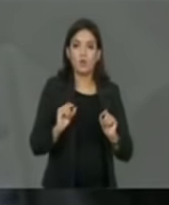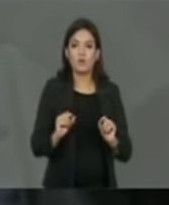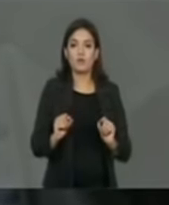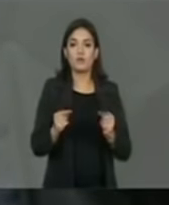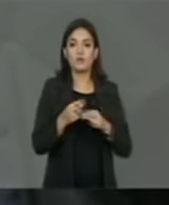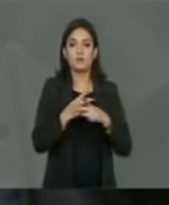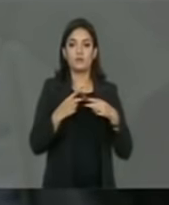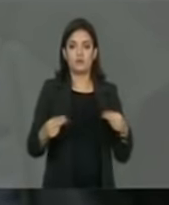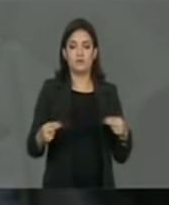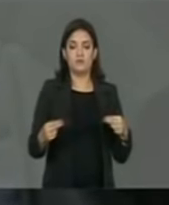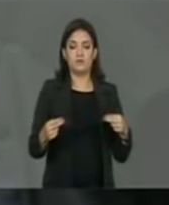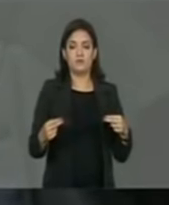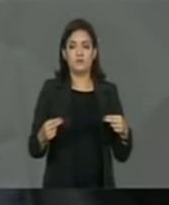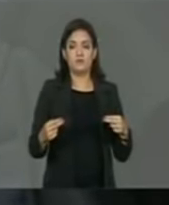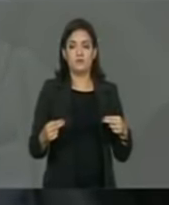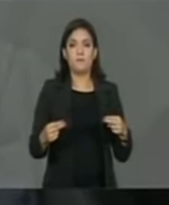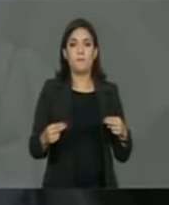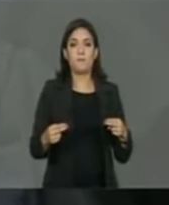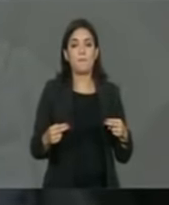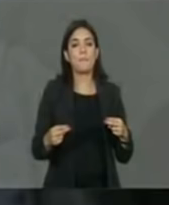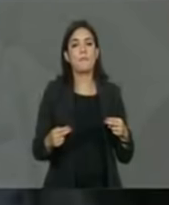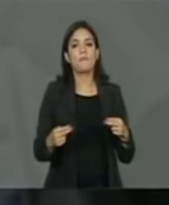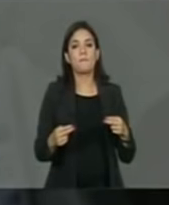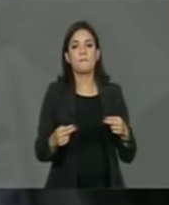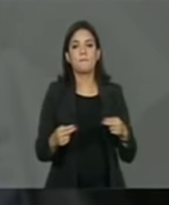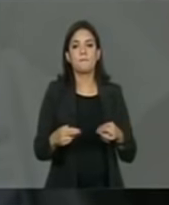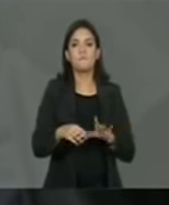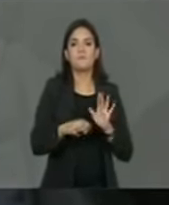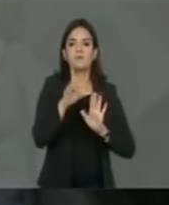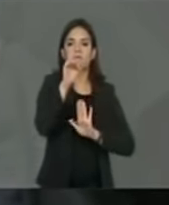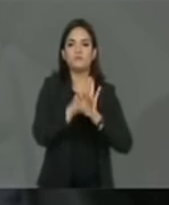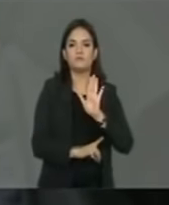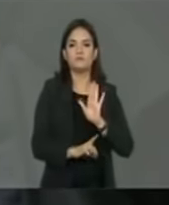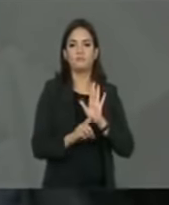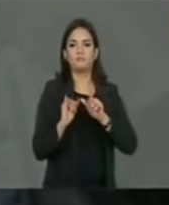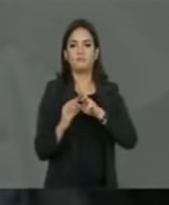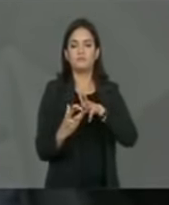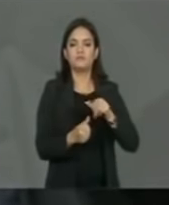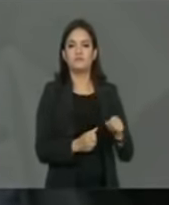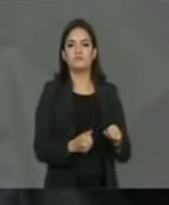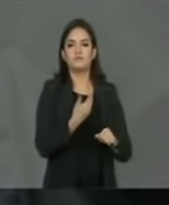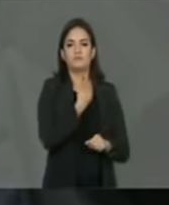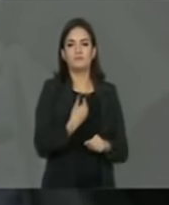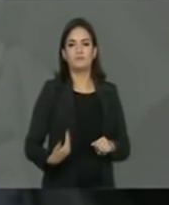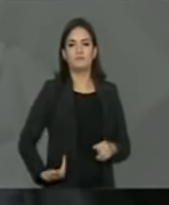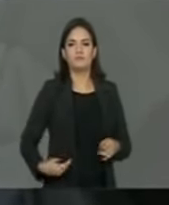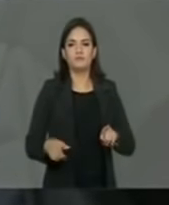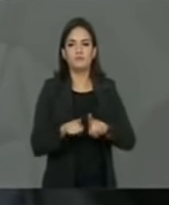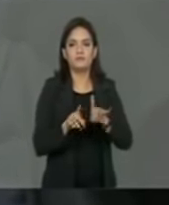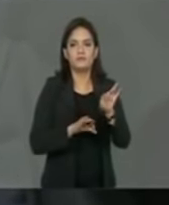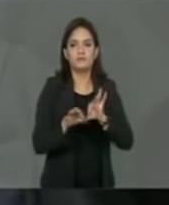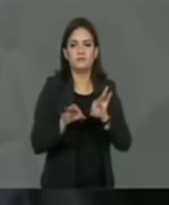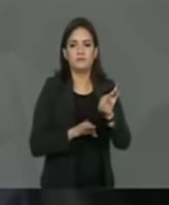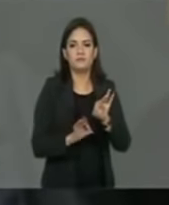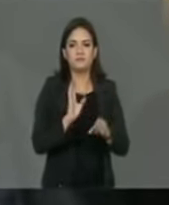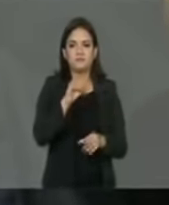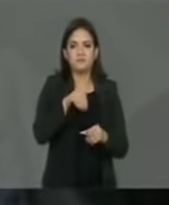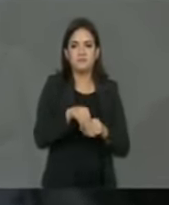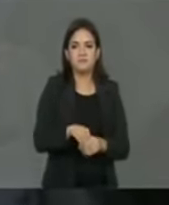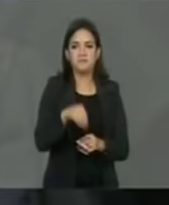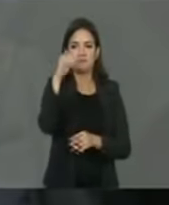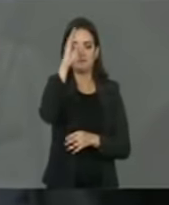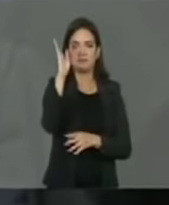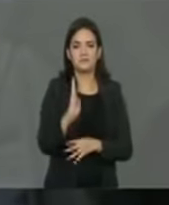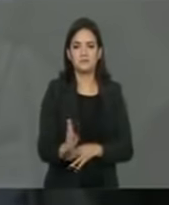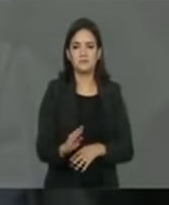antinomia entre referindo os atos de direito internacional público e ordenamento interno brasileiro e em ordem a